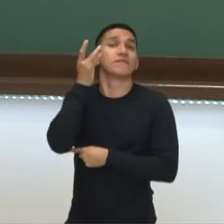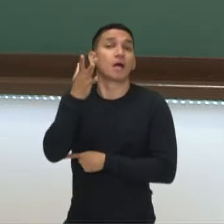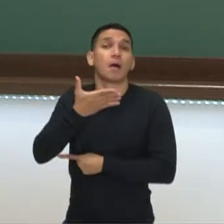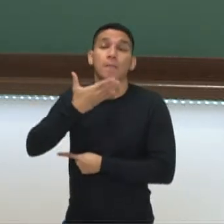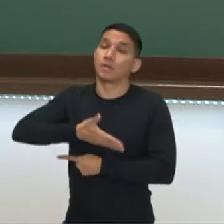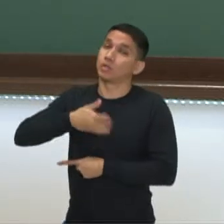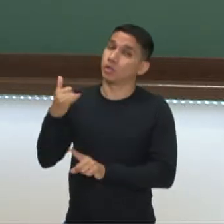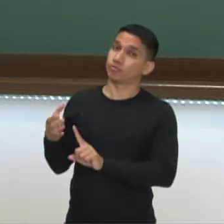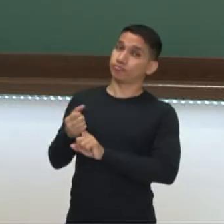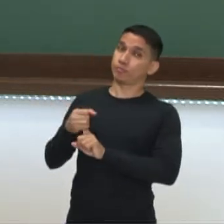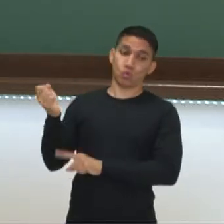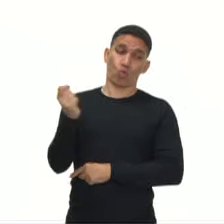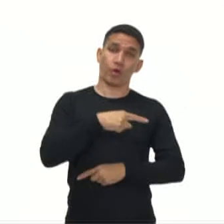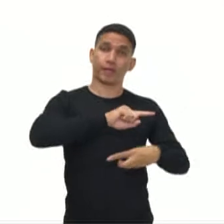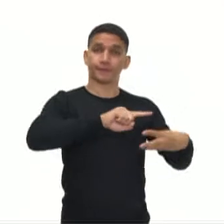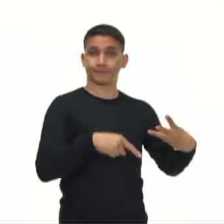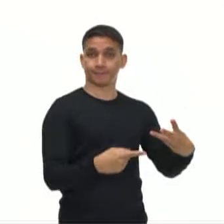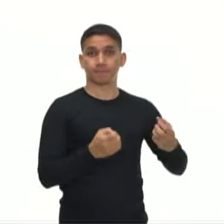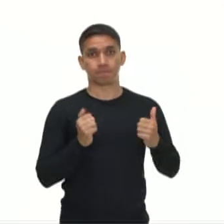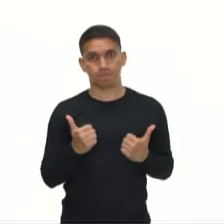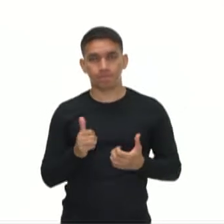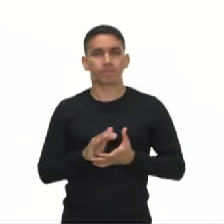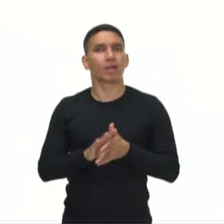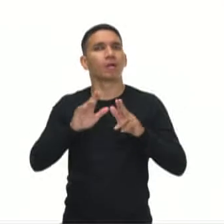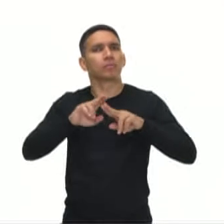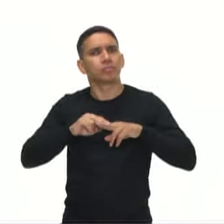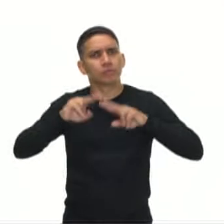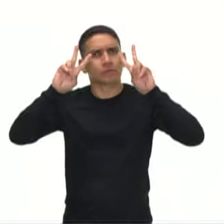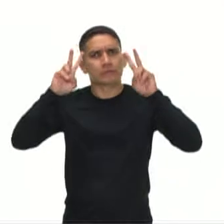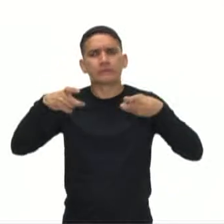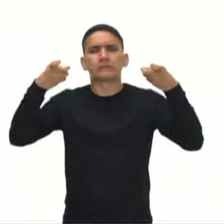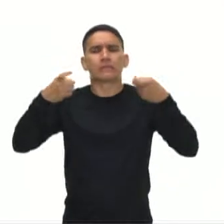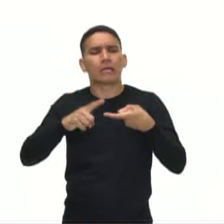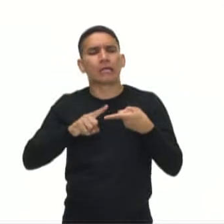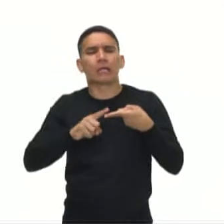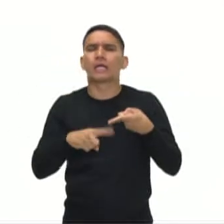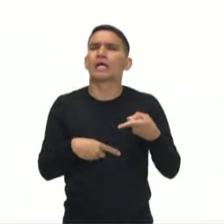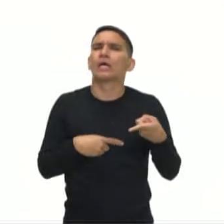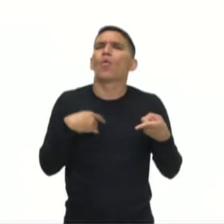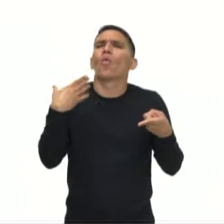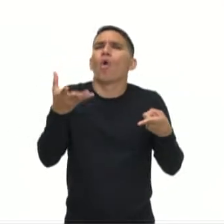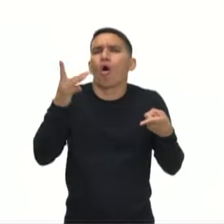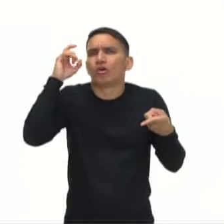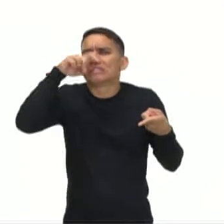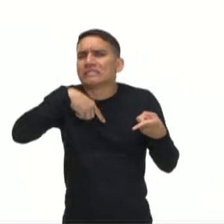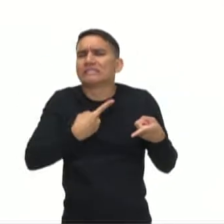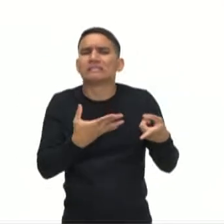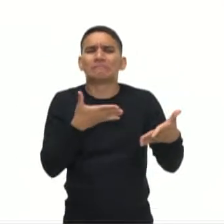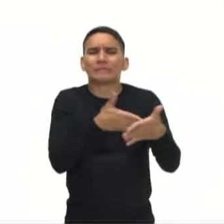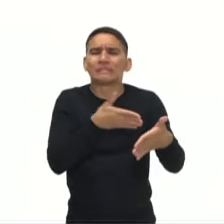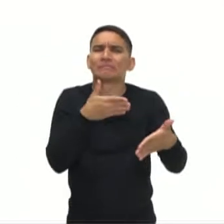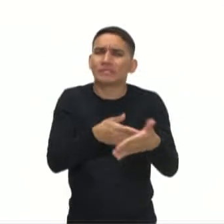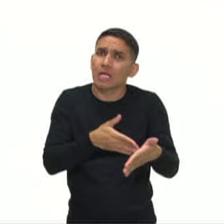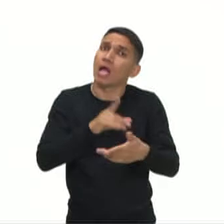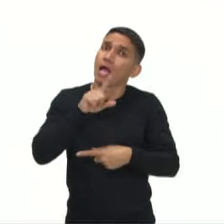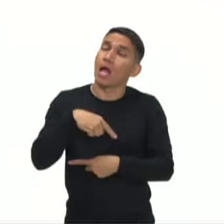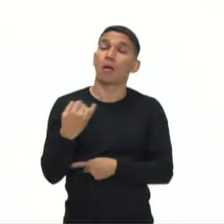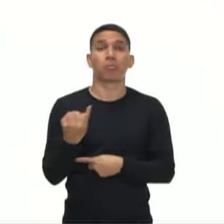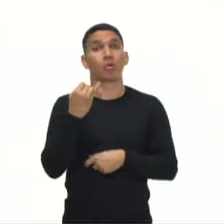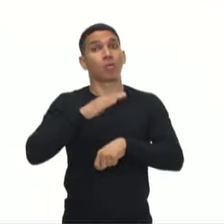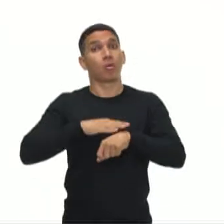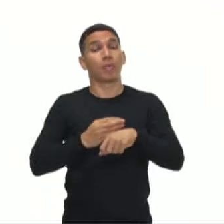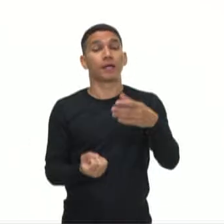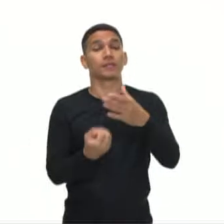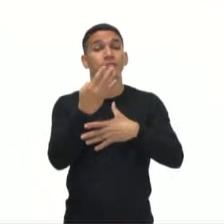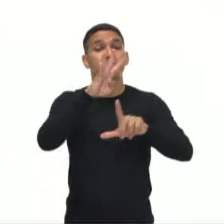por exemplo, né? Então, conhecer as nossas dificuldades, as nossas necessidades é importante na hora de pensar um cronograma. Você